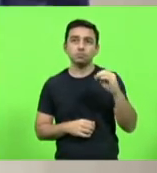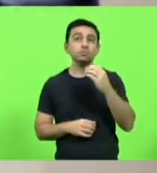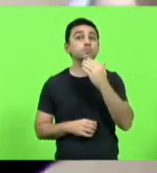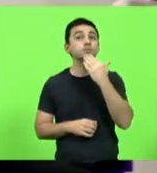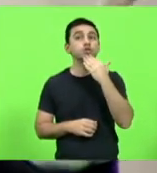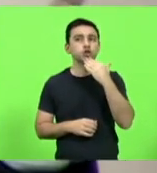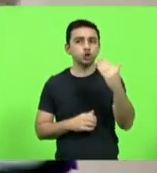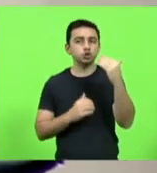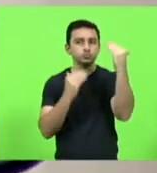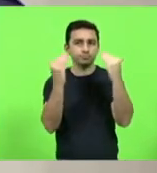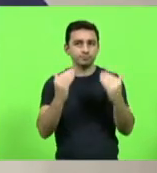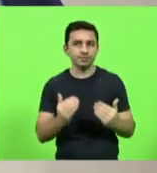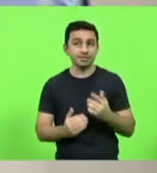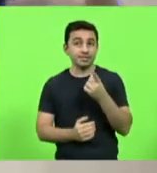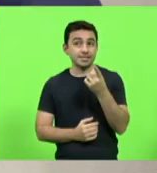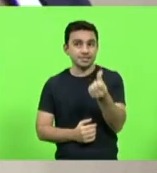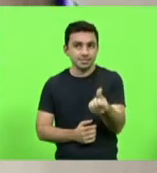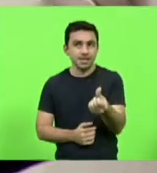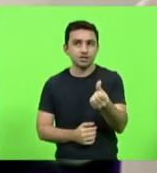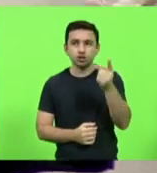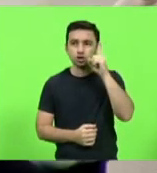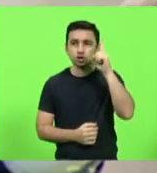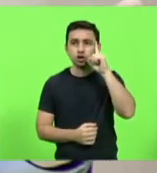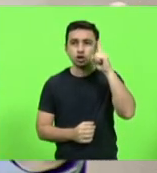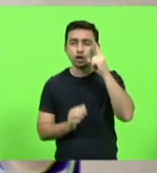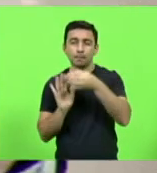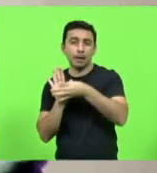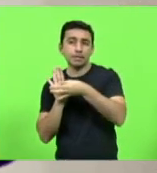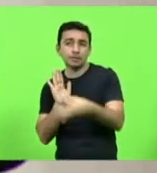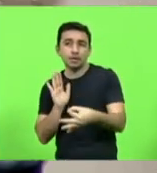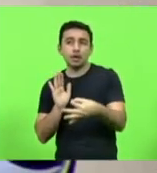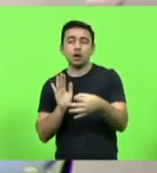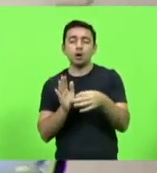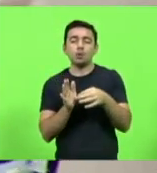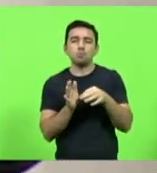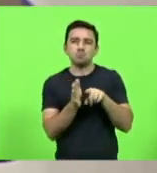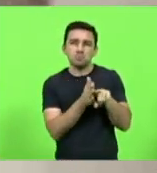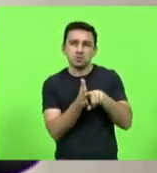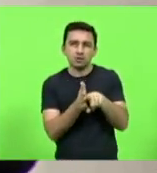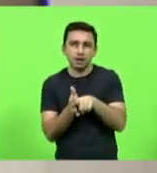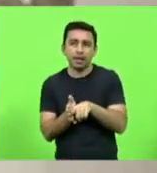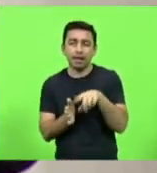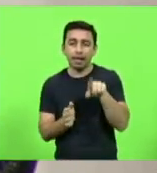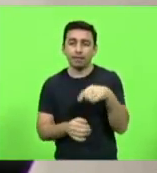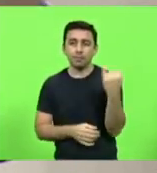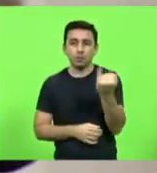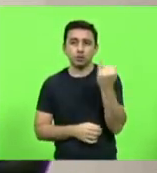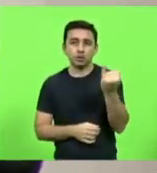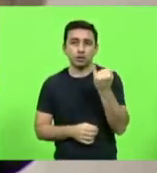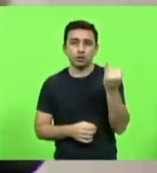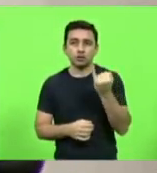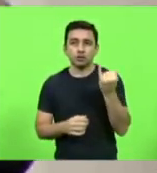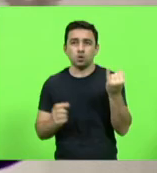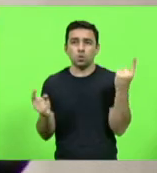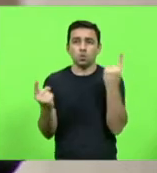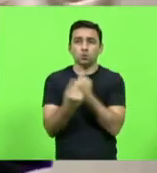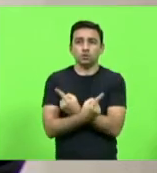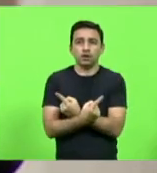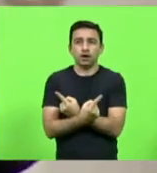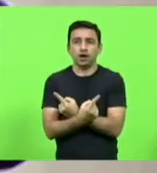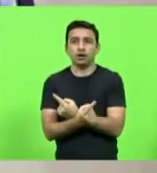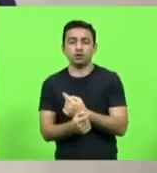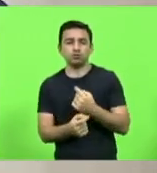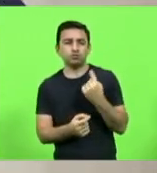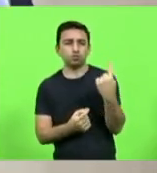para mais 16 dias para analisar parecer da Procuradoria, como se fosse relevante, um posicionamento contrário de 2 procuradores